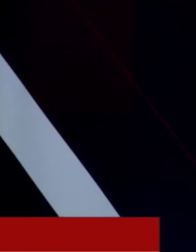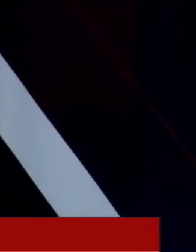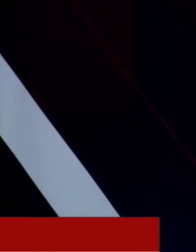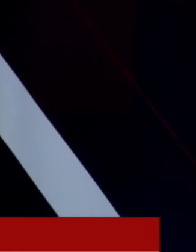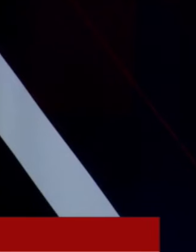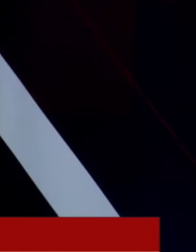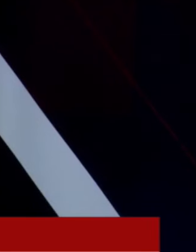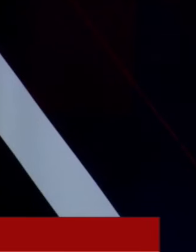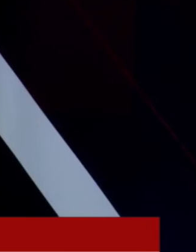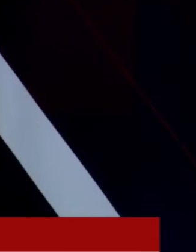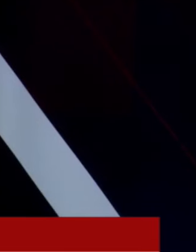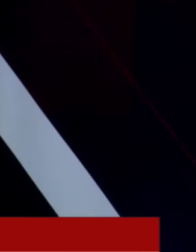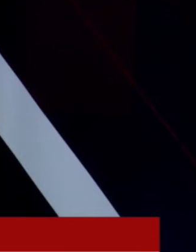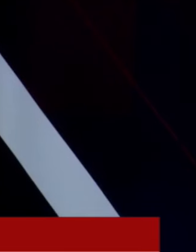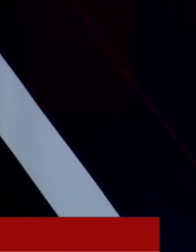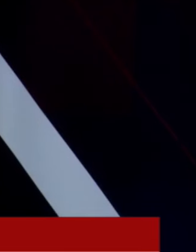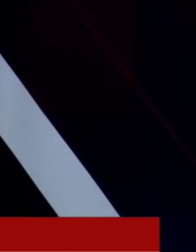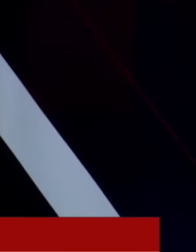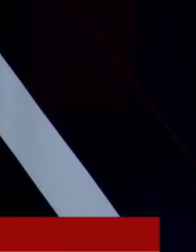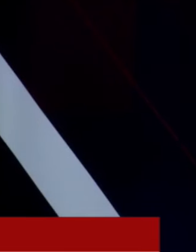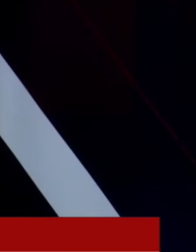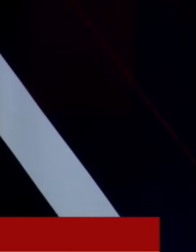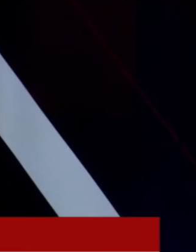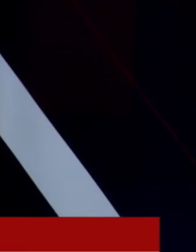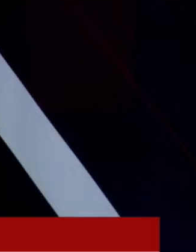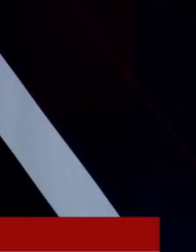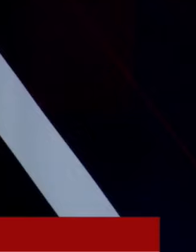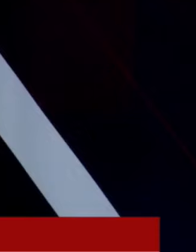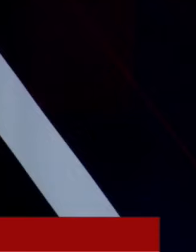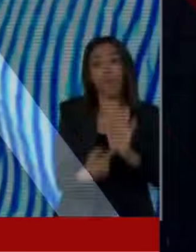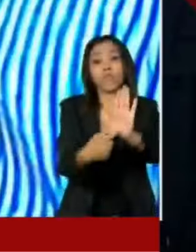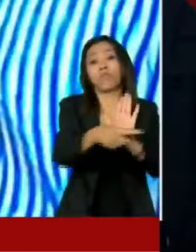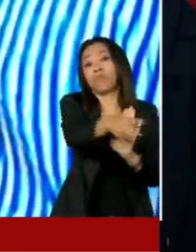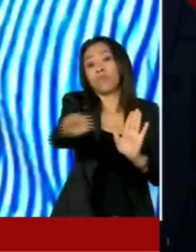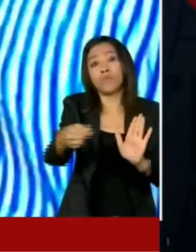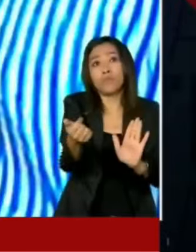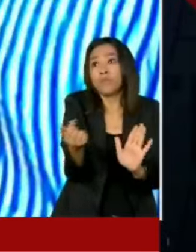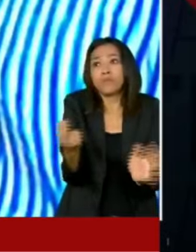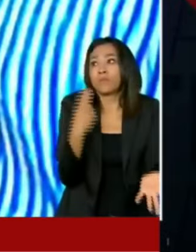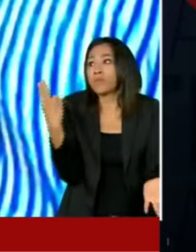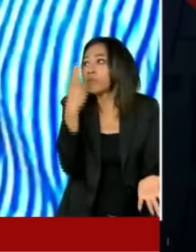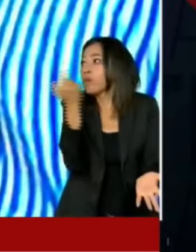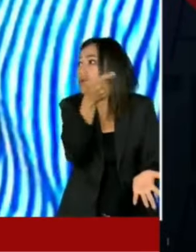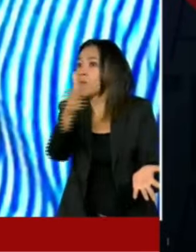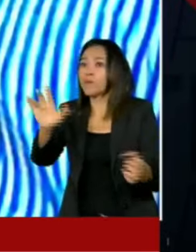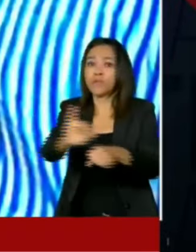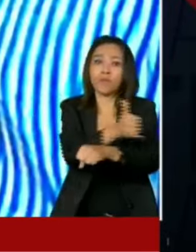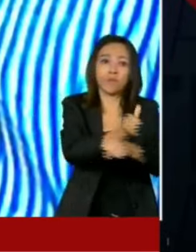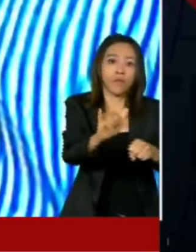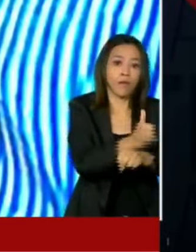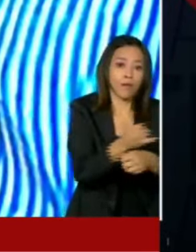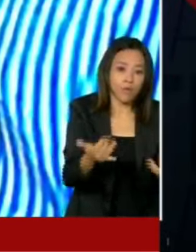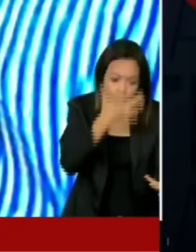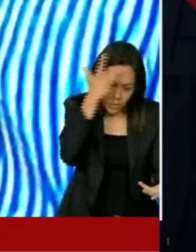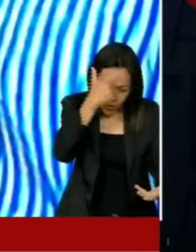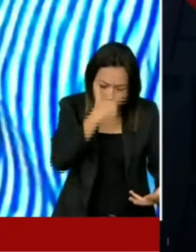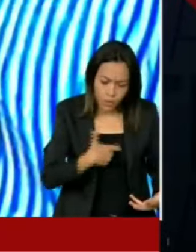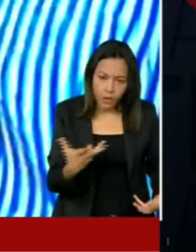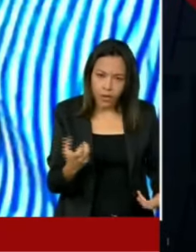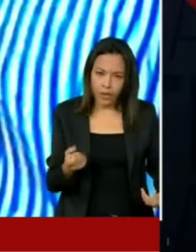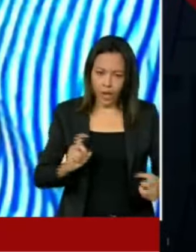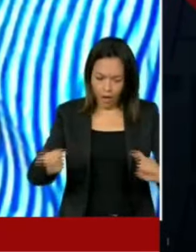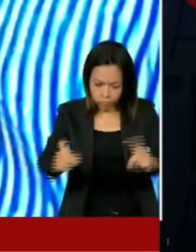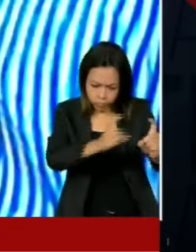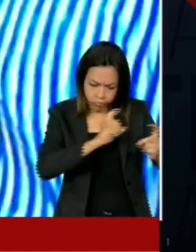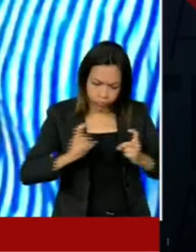um pacote de corte de gastos para que a regra da meta fiscal possa ser cumprida. E aí a gente começa a ver